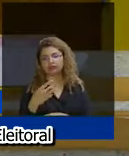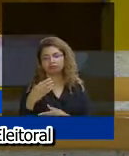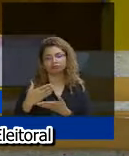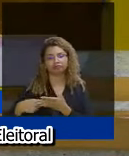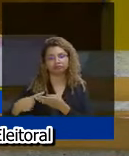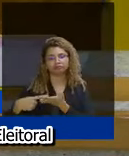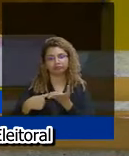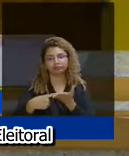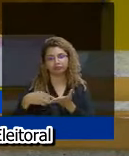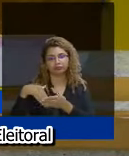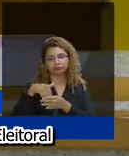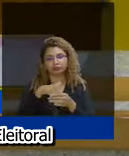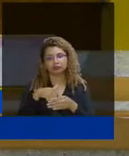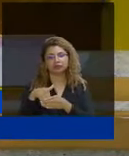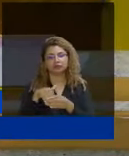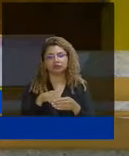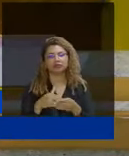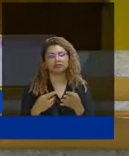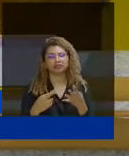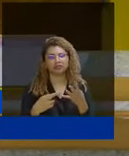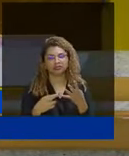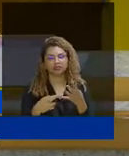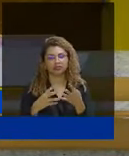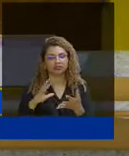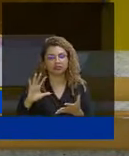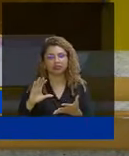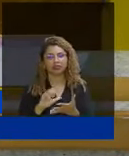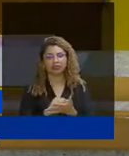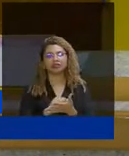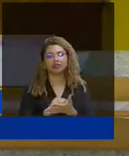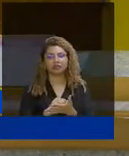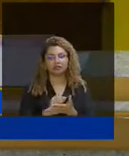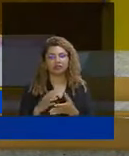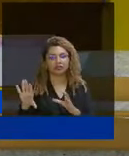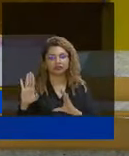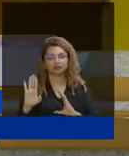da pauta, recurso eleitoral no requerimento de registro de candidatura